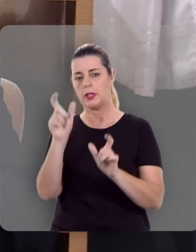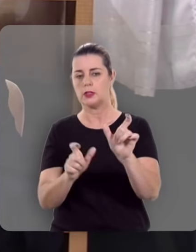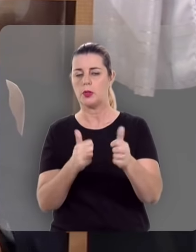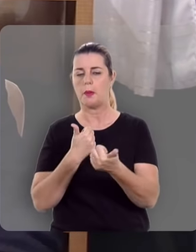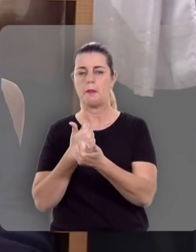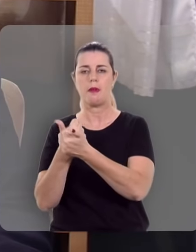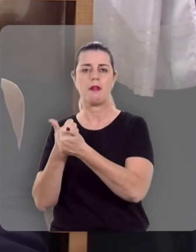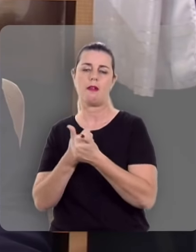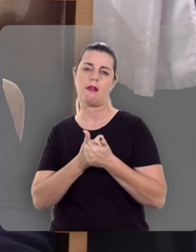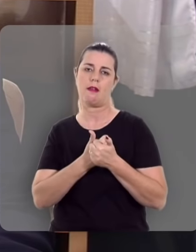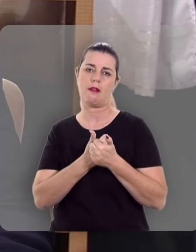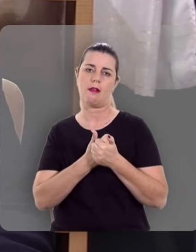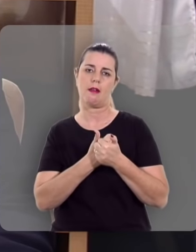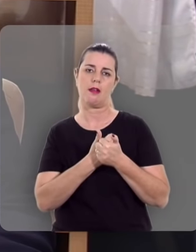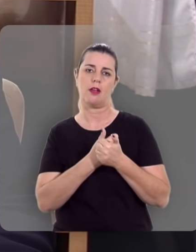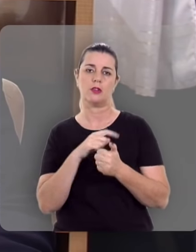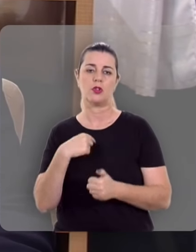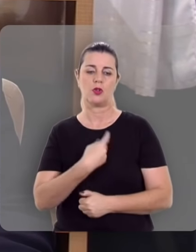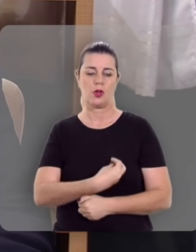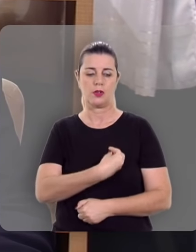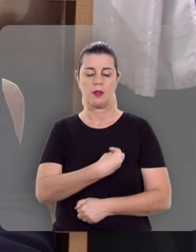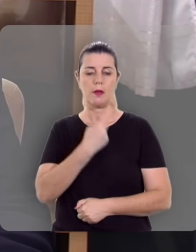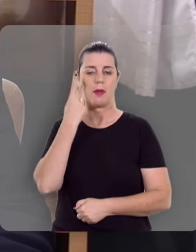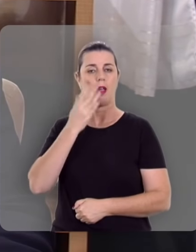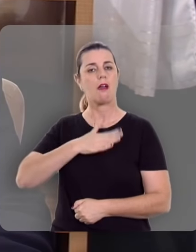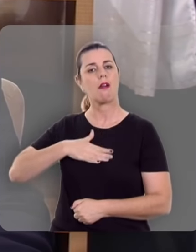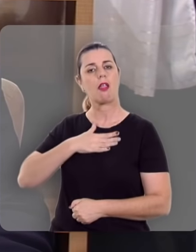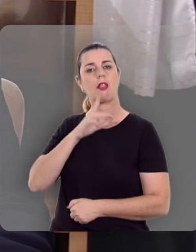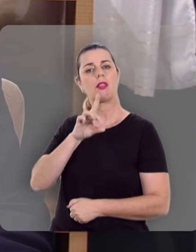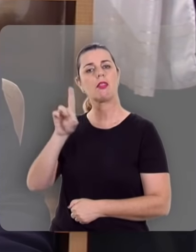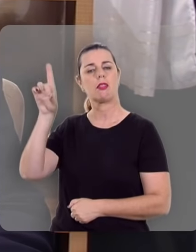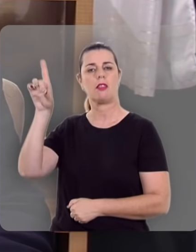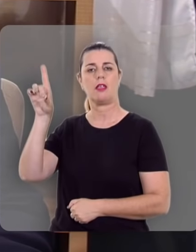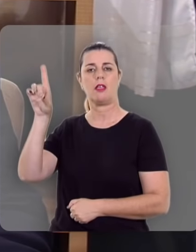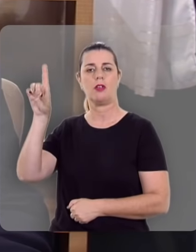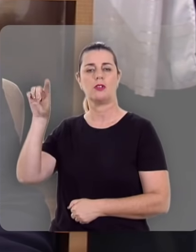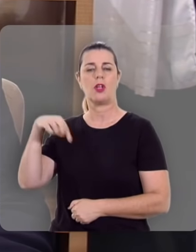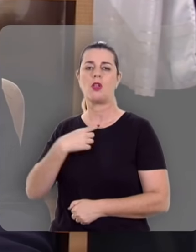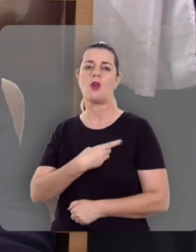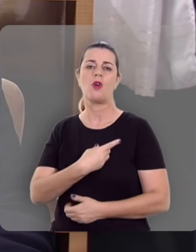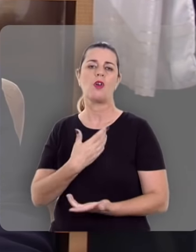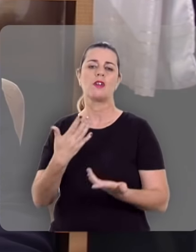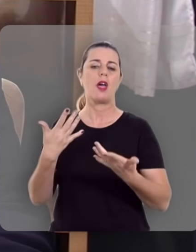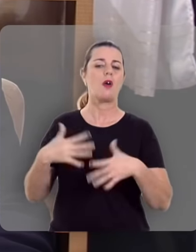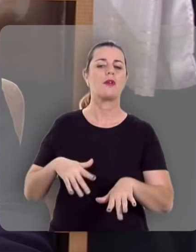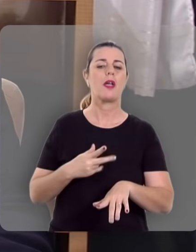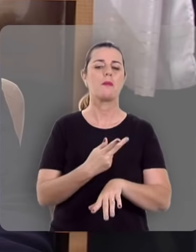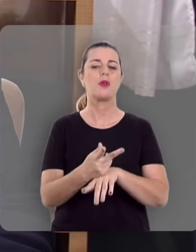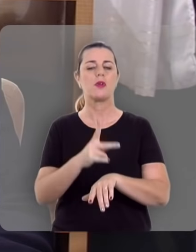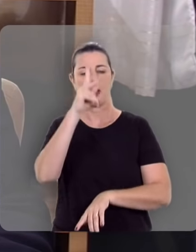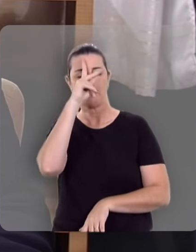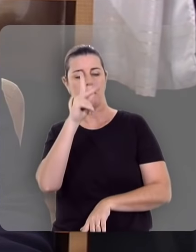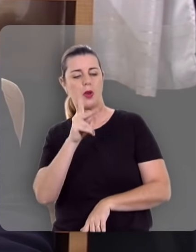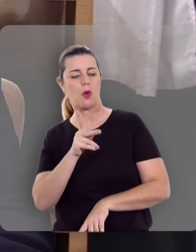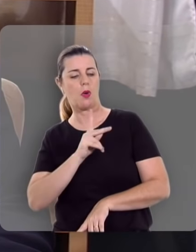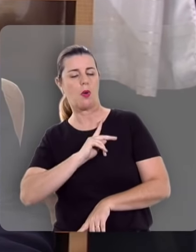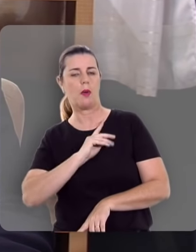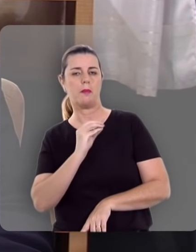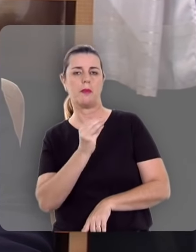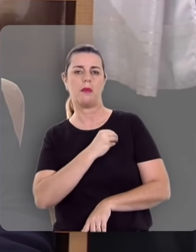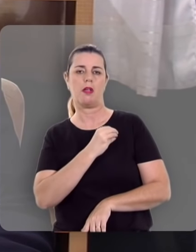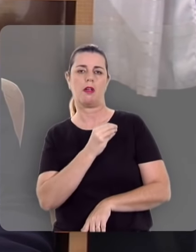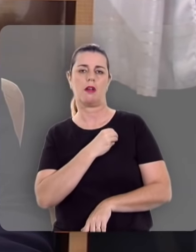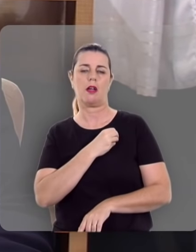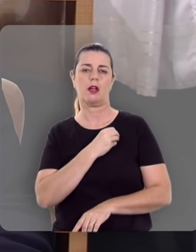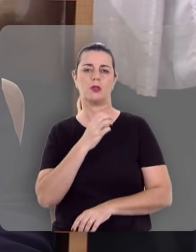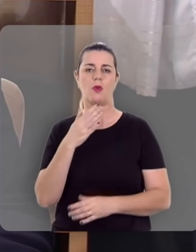ao nosso redor. Nós viveremos para agradá-lo, não viveremos mais para buscar alegria nos pecados transitórios